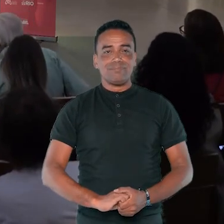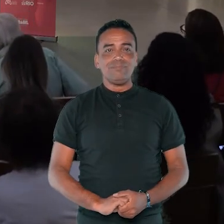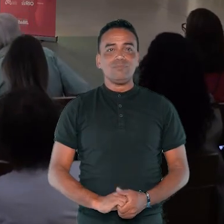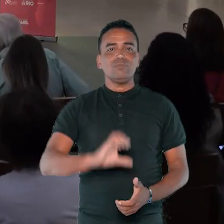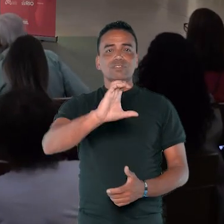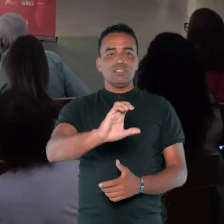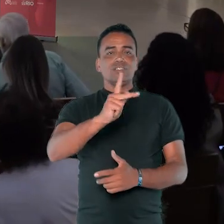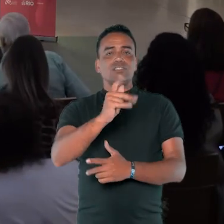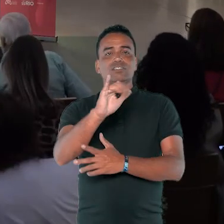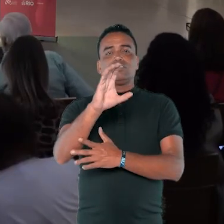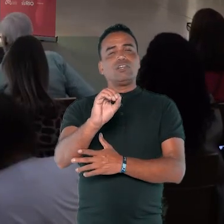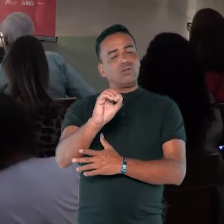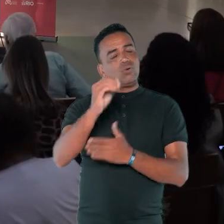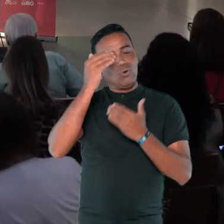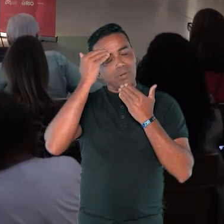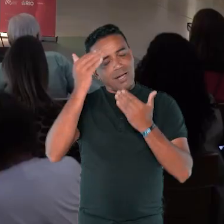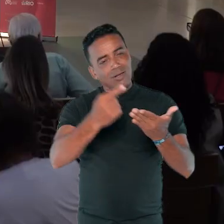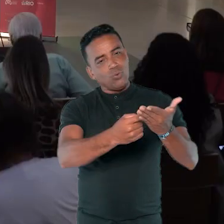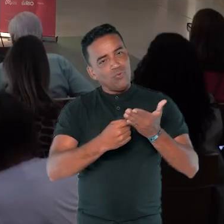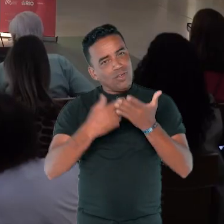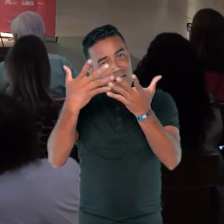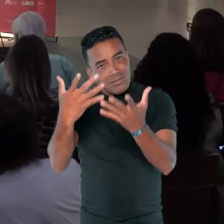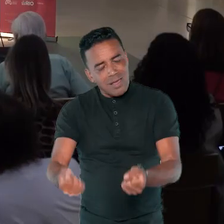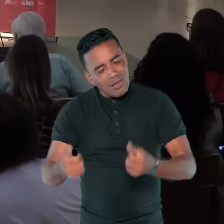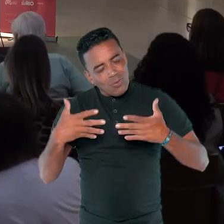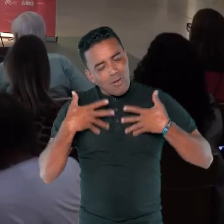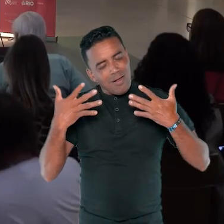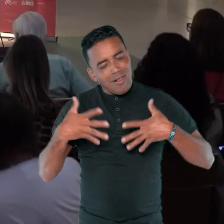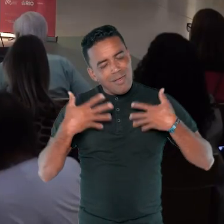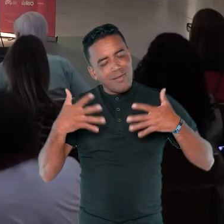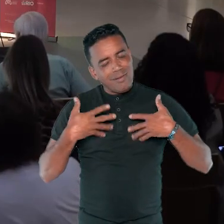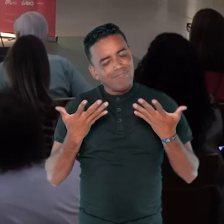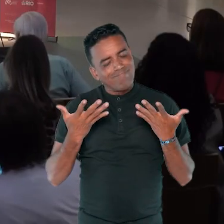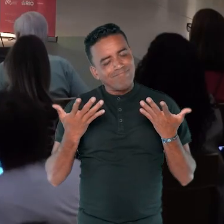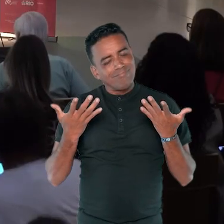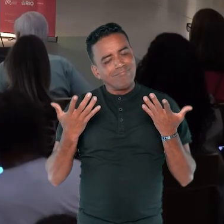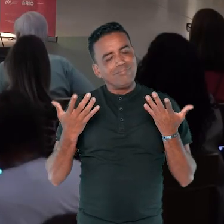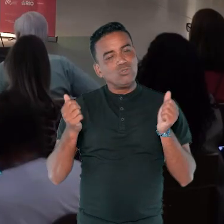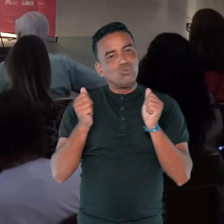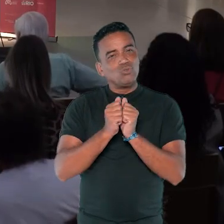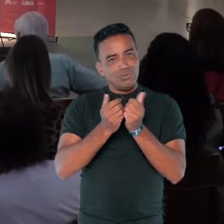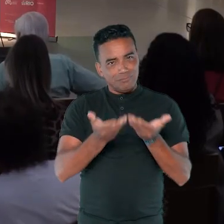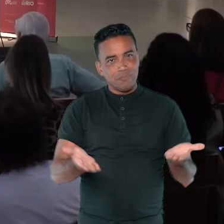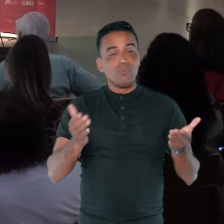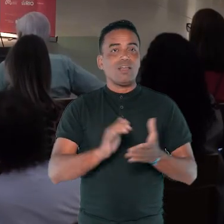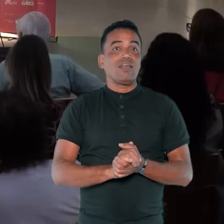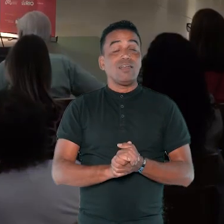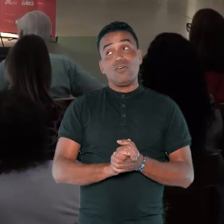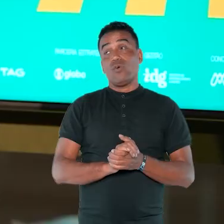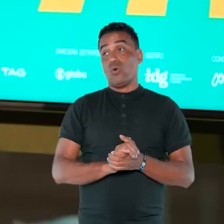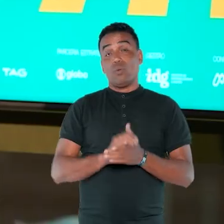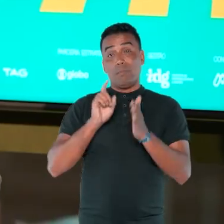Chico, muito obrigado por ter aceito o nosso convite, uma alegria. E eu queria, como a gente combinou, eu vou me redimir de